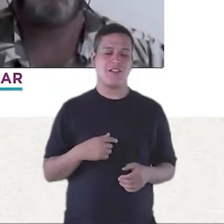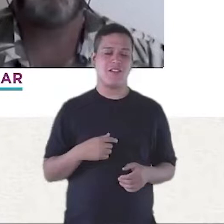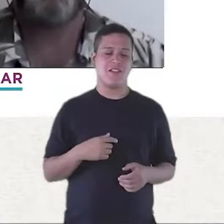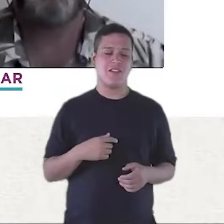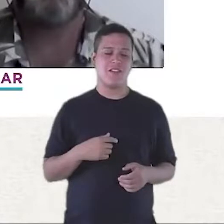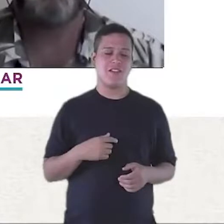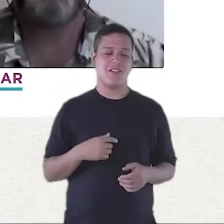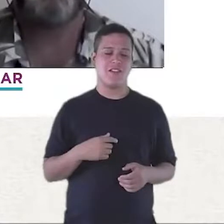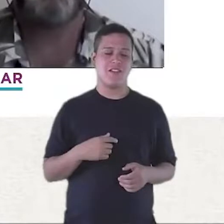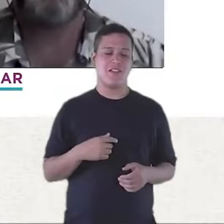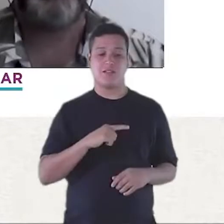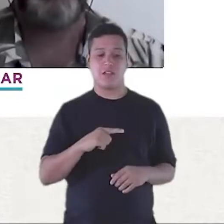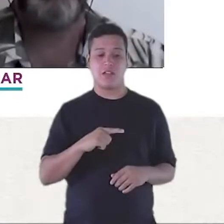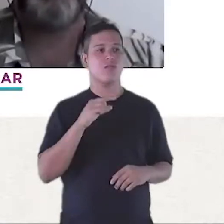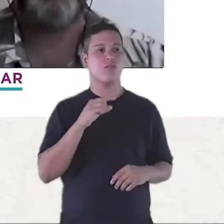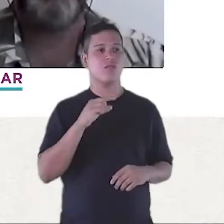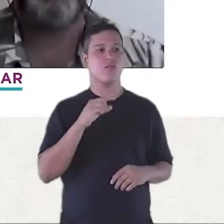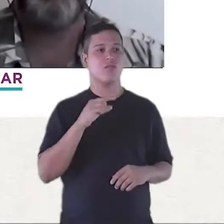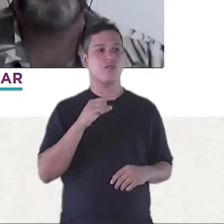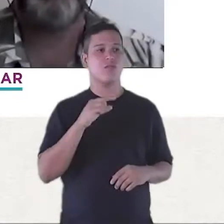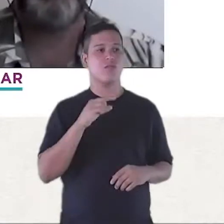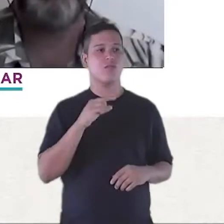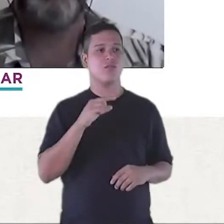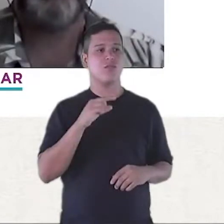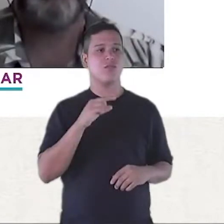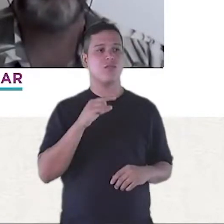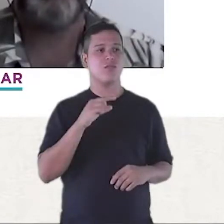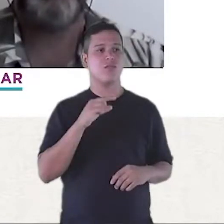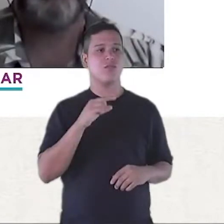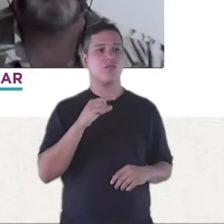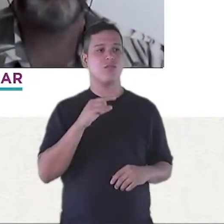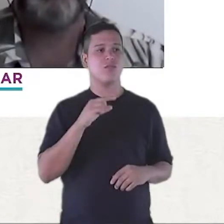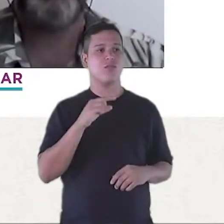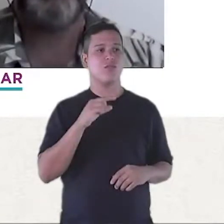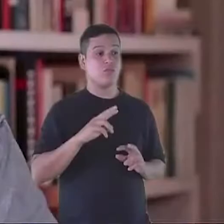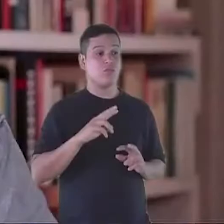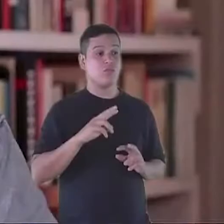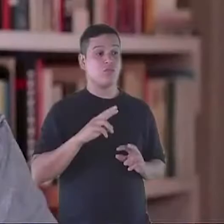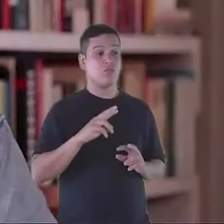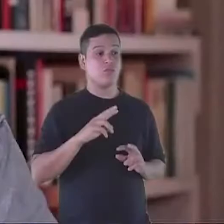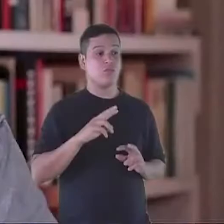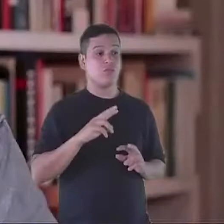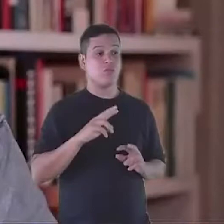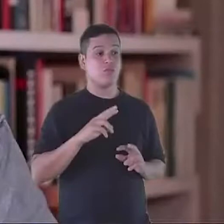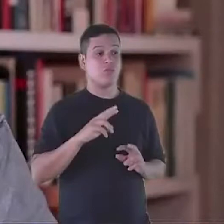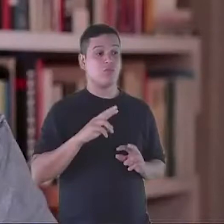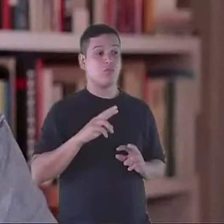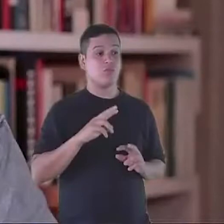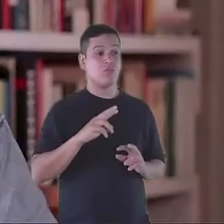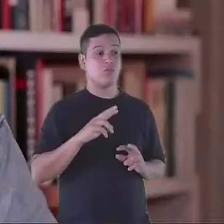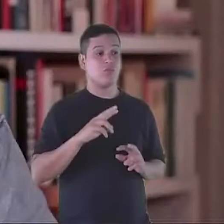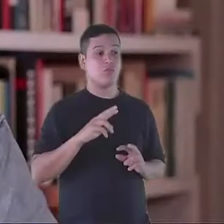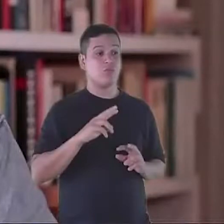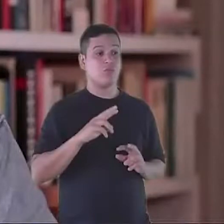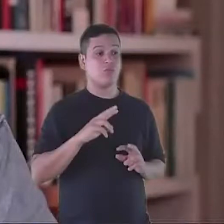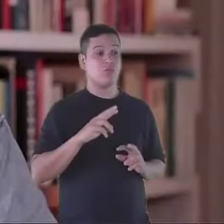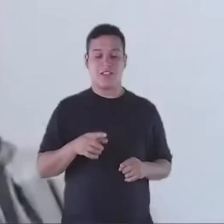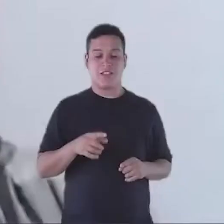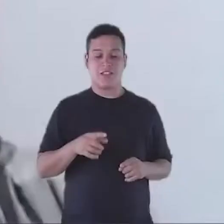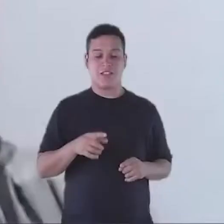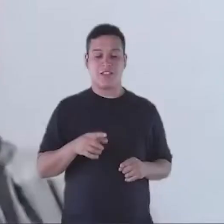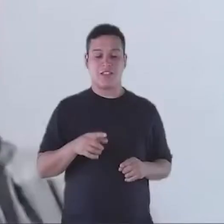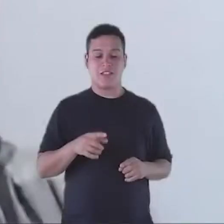admiração de muito pelo seu trabalho. Aliás, fica aí esse recado. Tu, o rapaz é um filho da mãe, né?